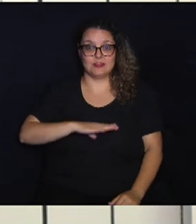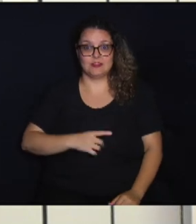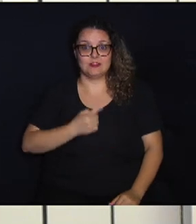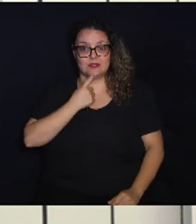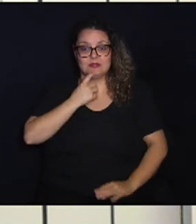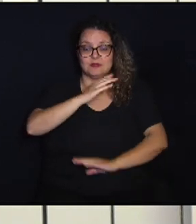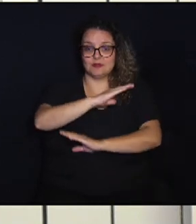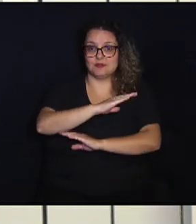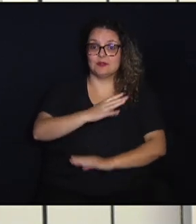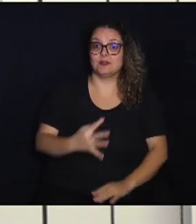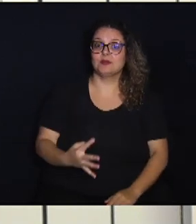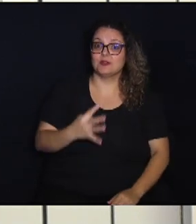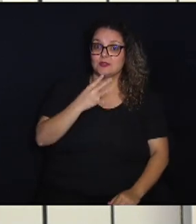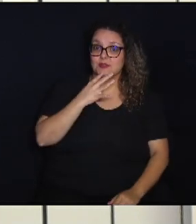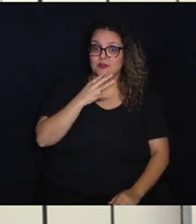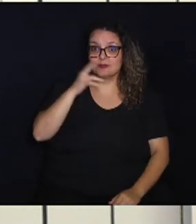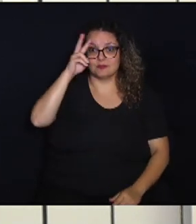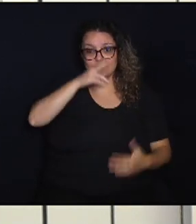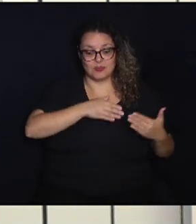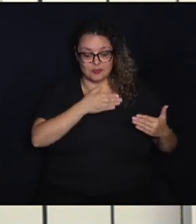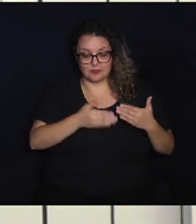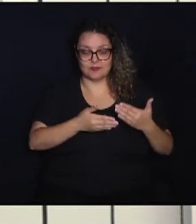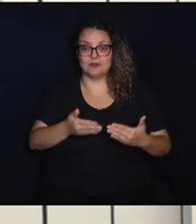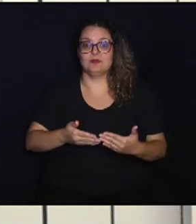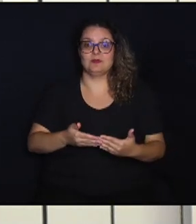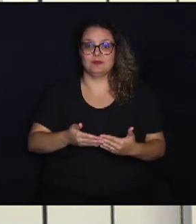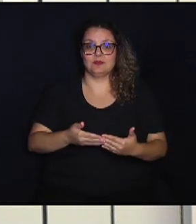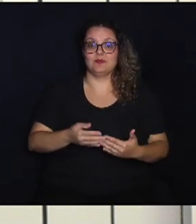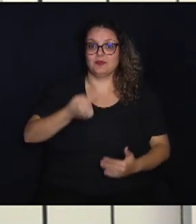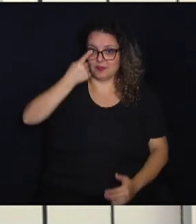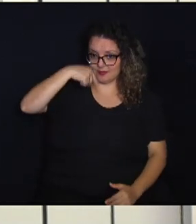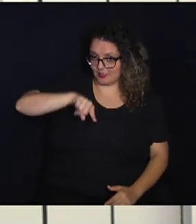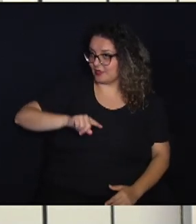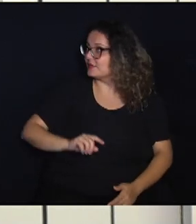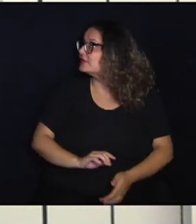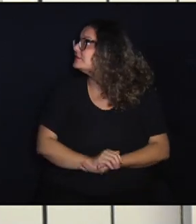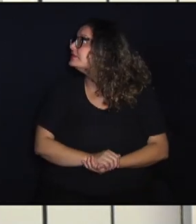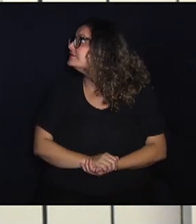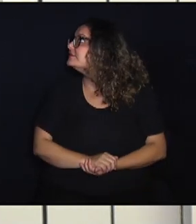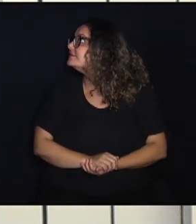Campinas. Conheça a trajetória do vereador no perfil.